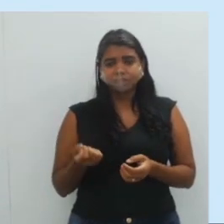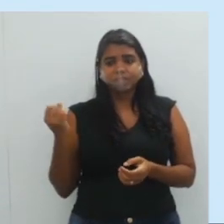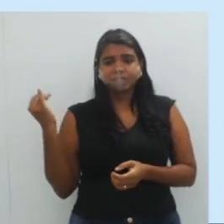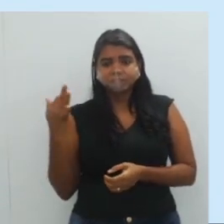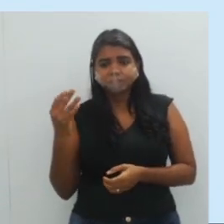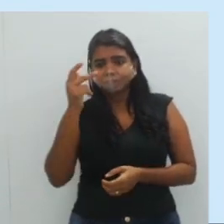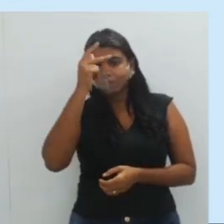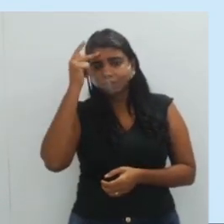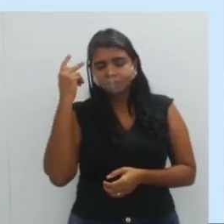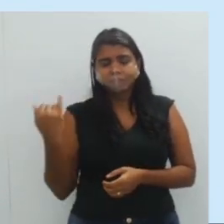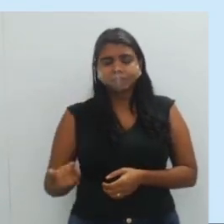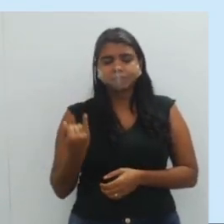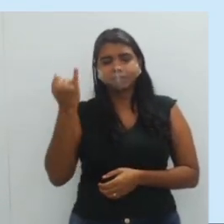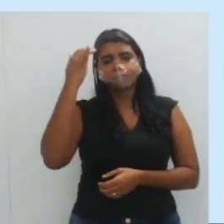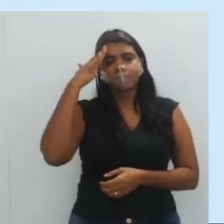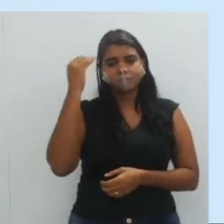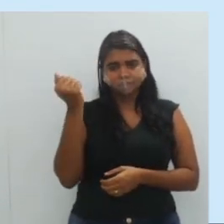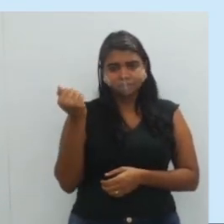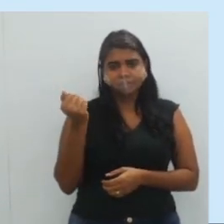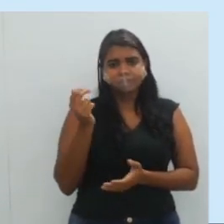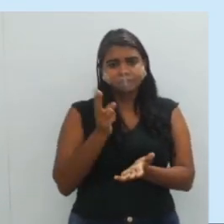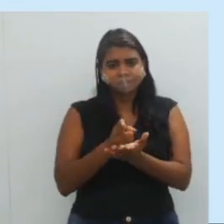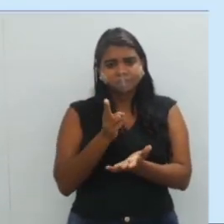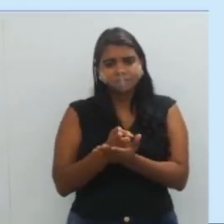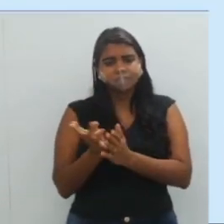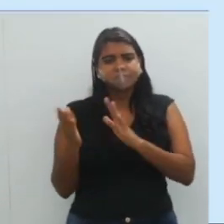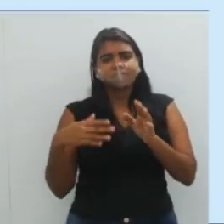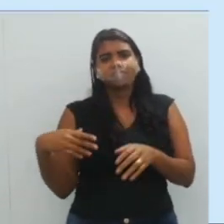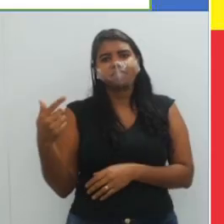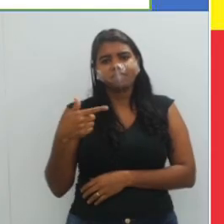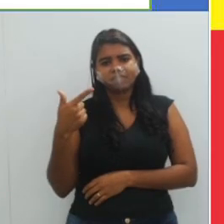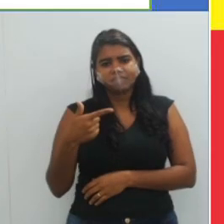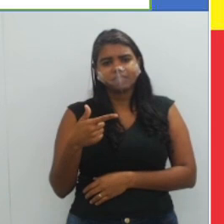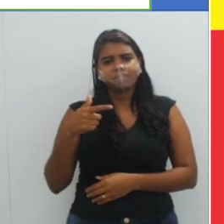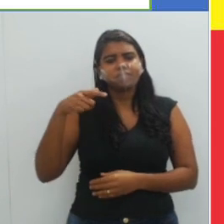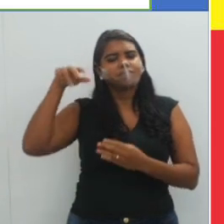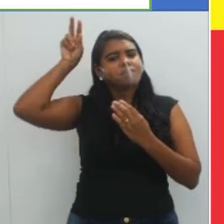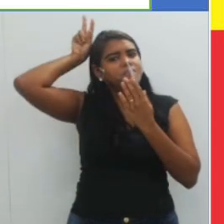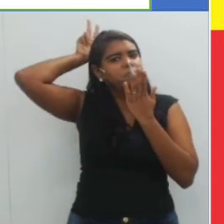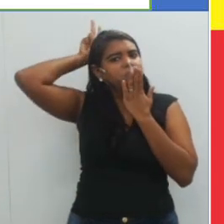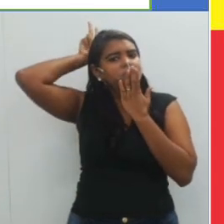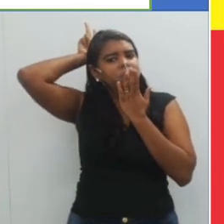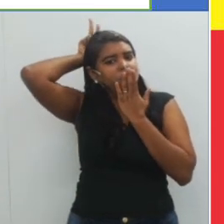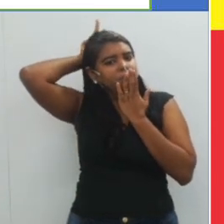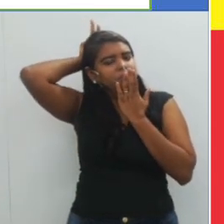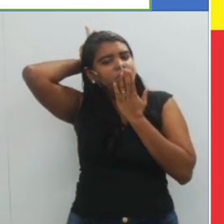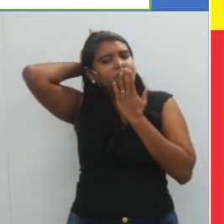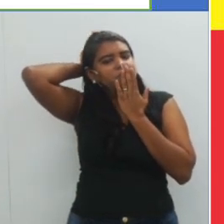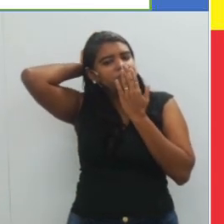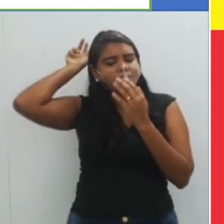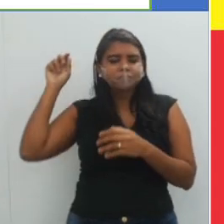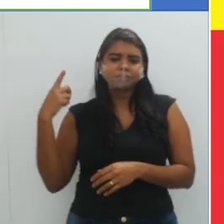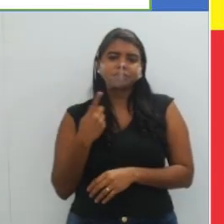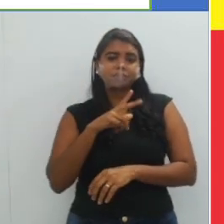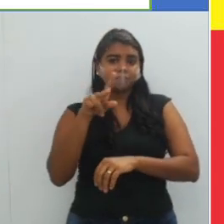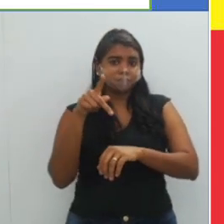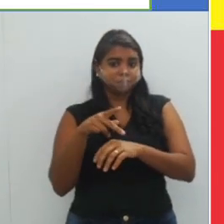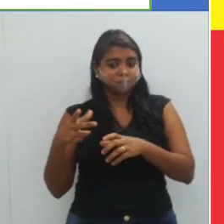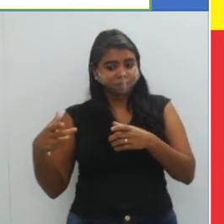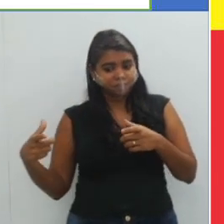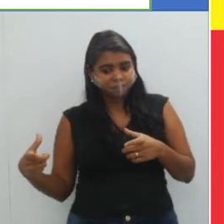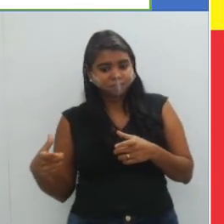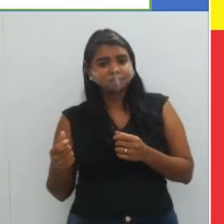de quantidade, é importante salientar sempre isso. A segunda, nós temos os índios, certo, em nosso país, que é um